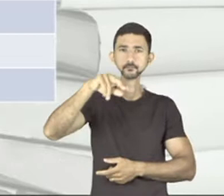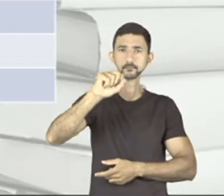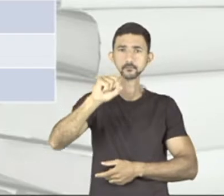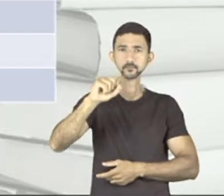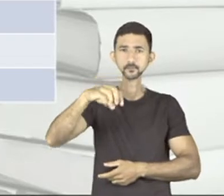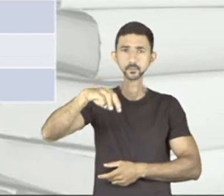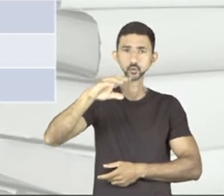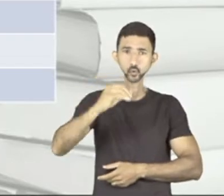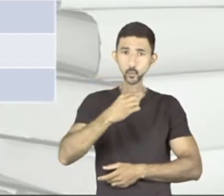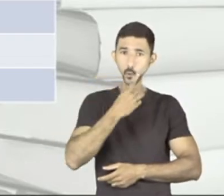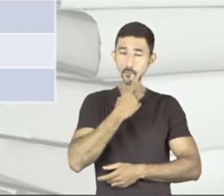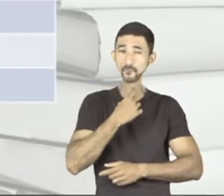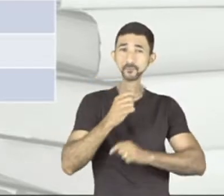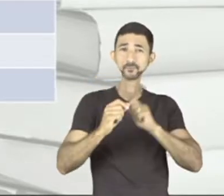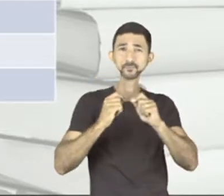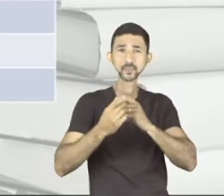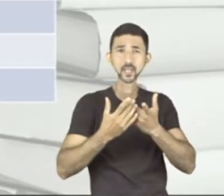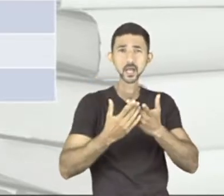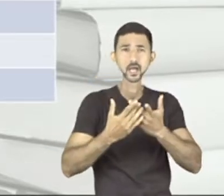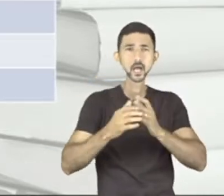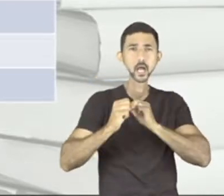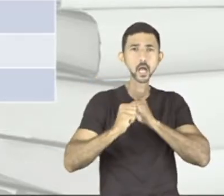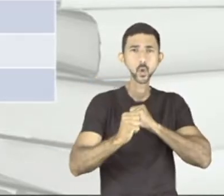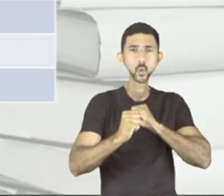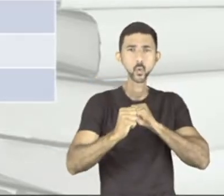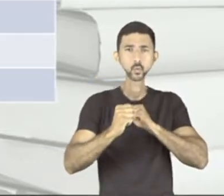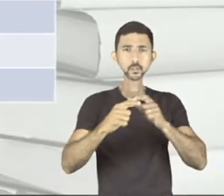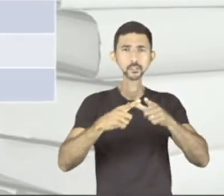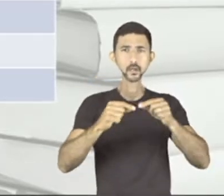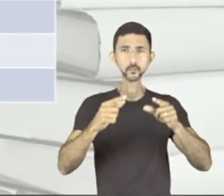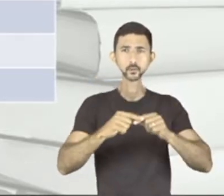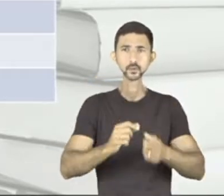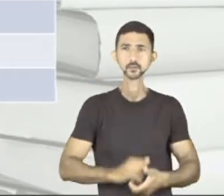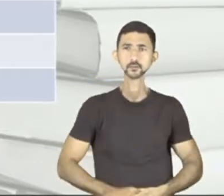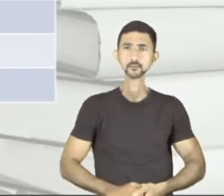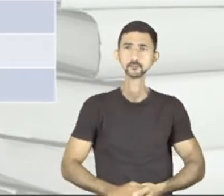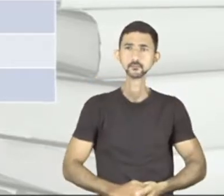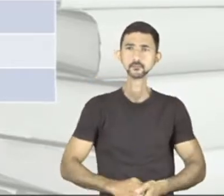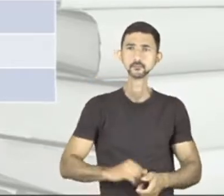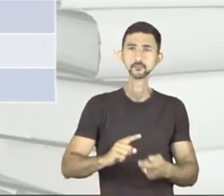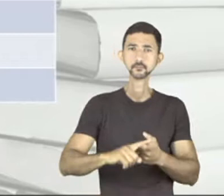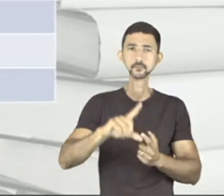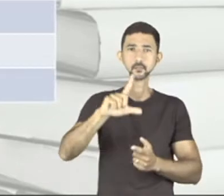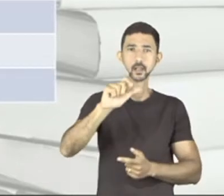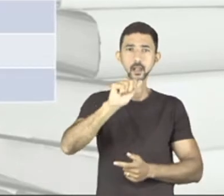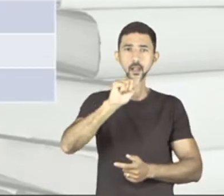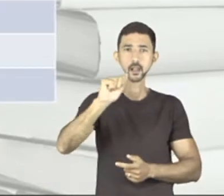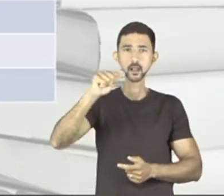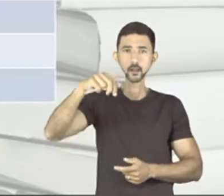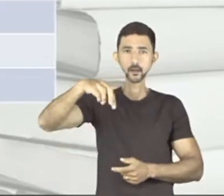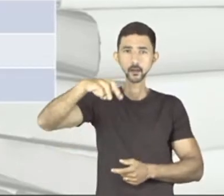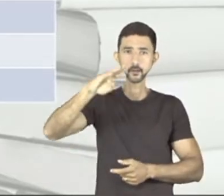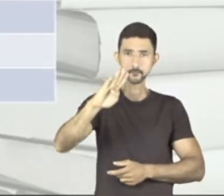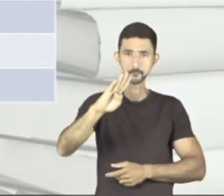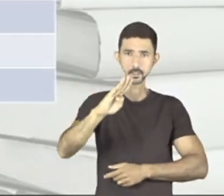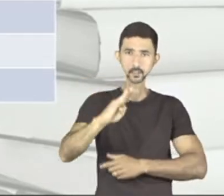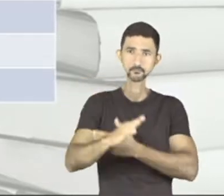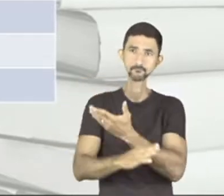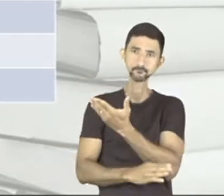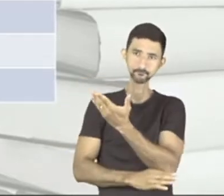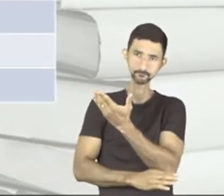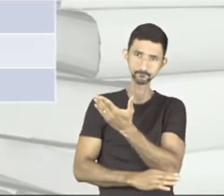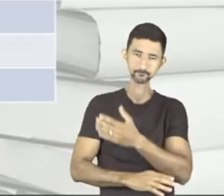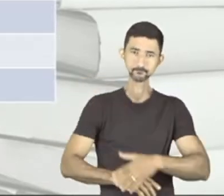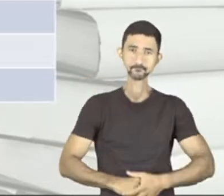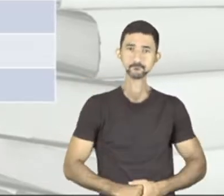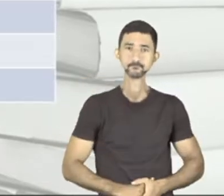luta japonesa. Temos o Laambe, que é uma luta africana de origem do país chamado